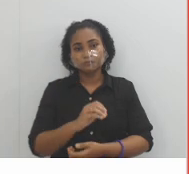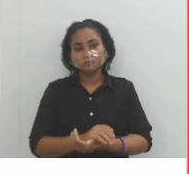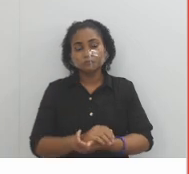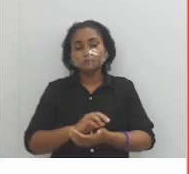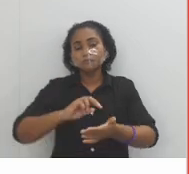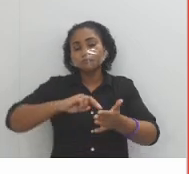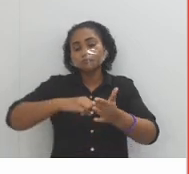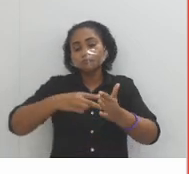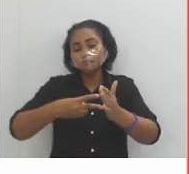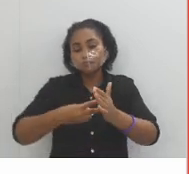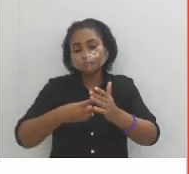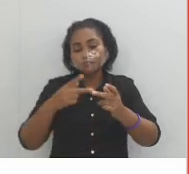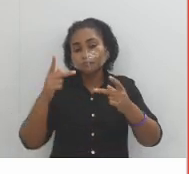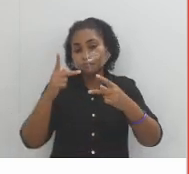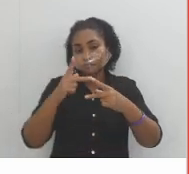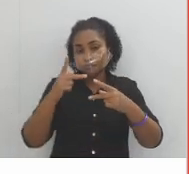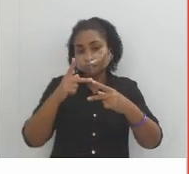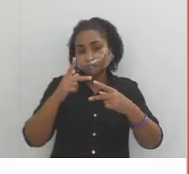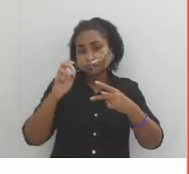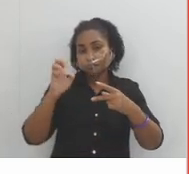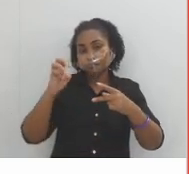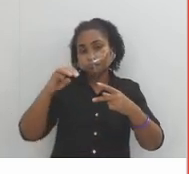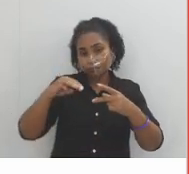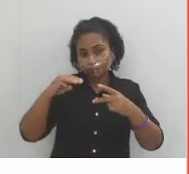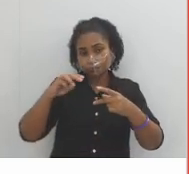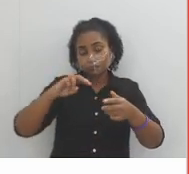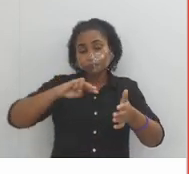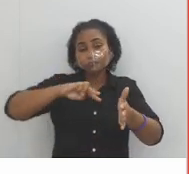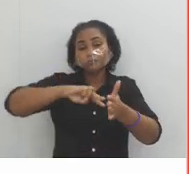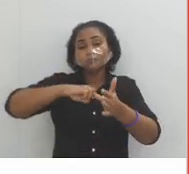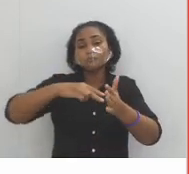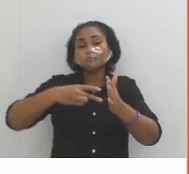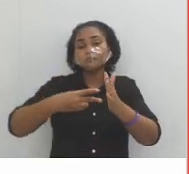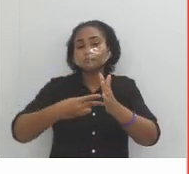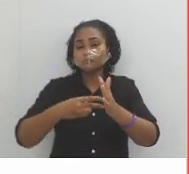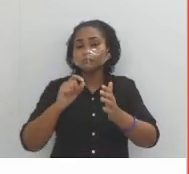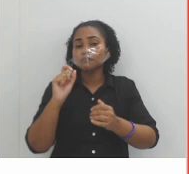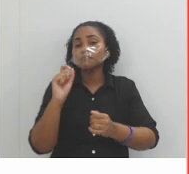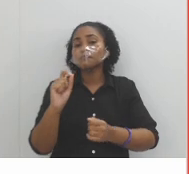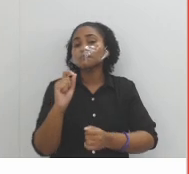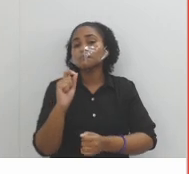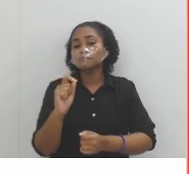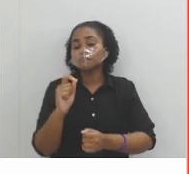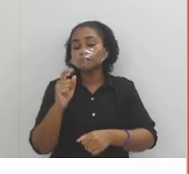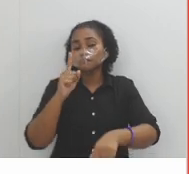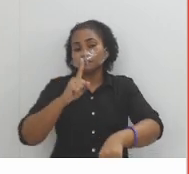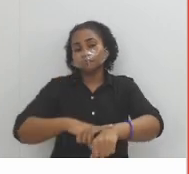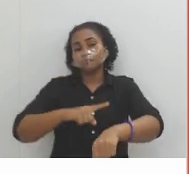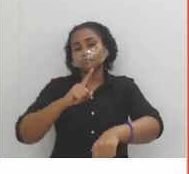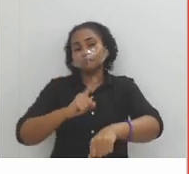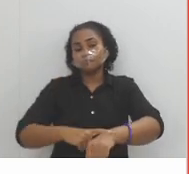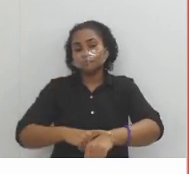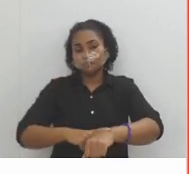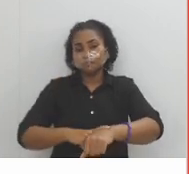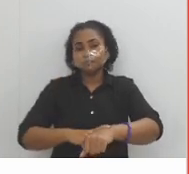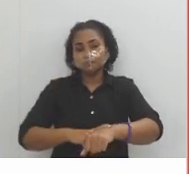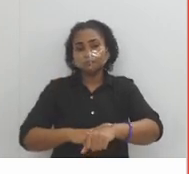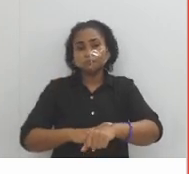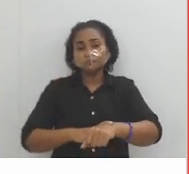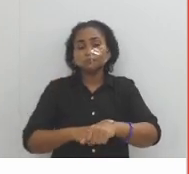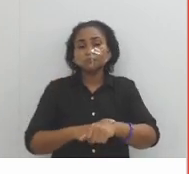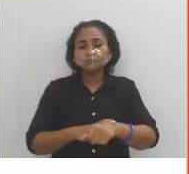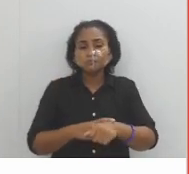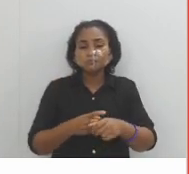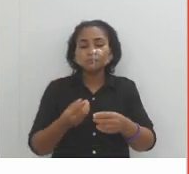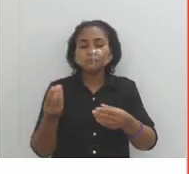em sendo empregada com o sentido de tempo. Eu coloquei esse exemplo para